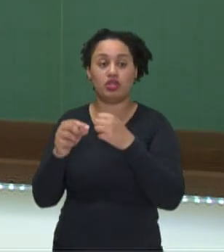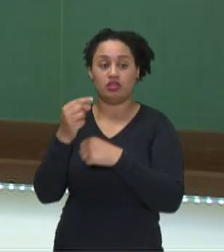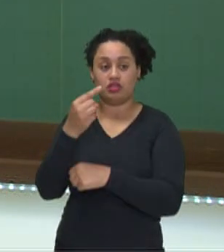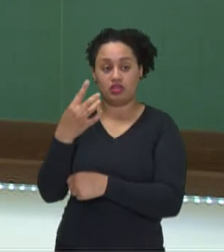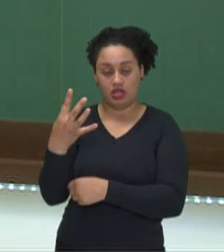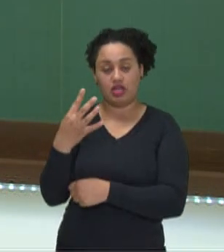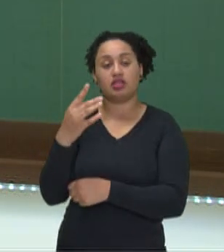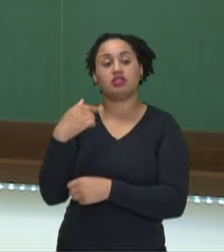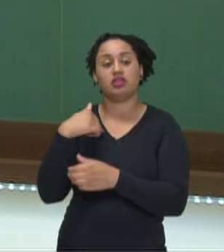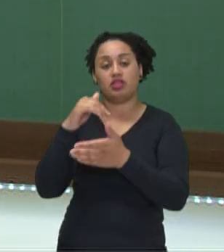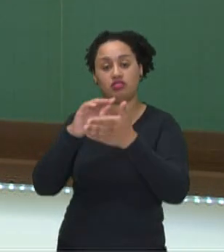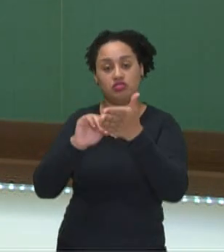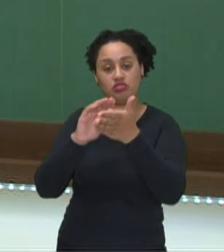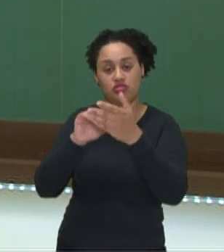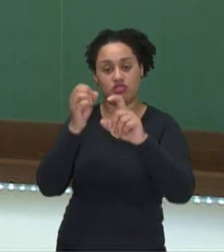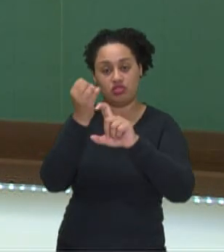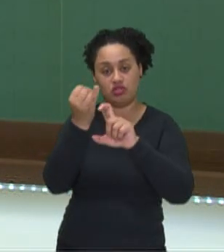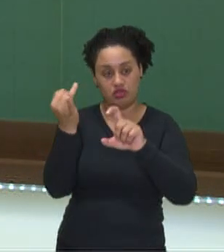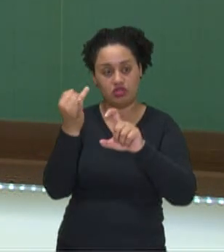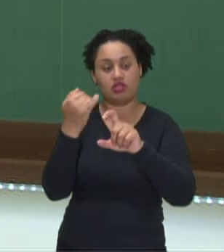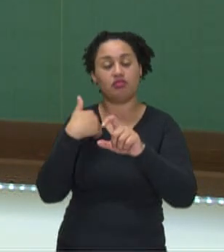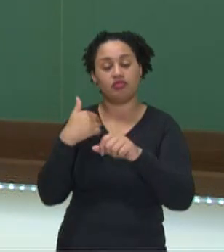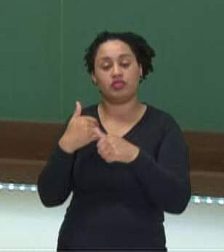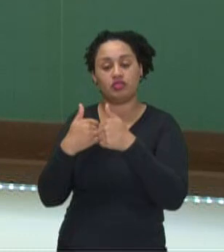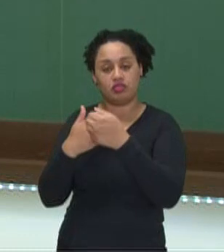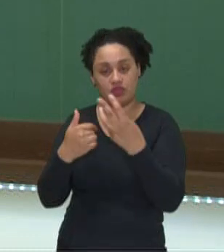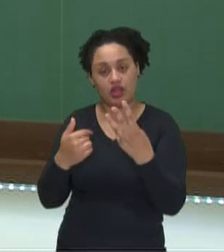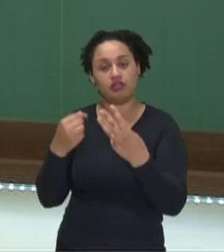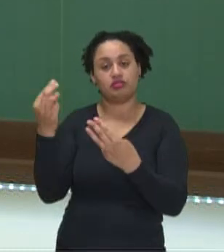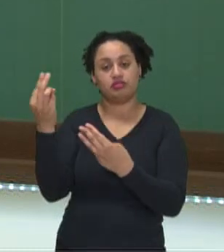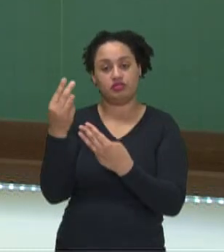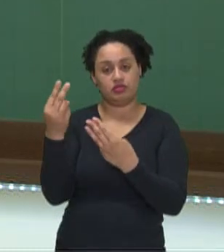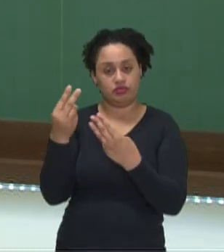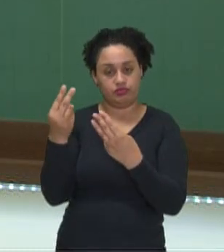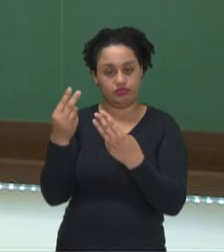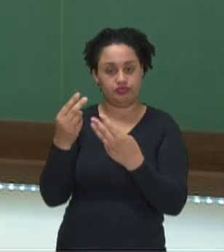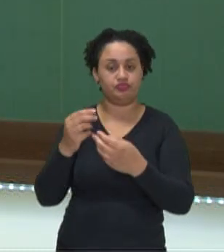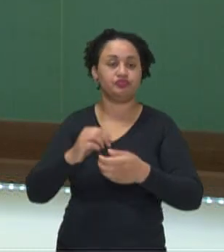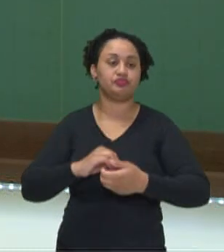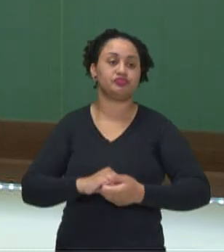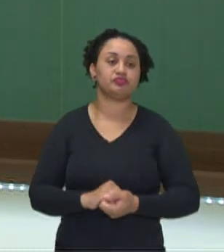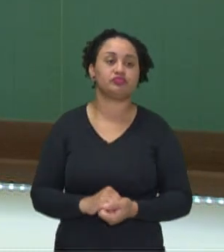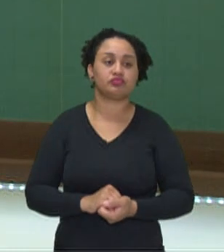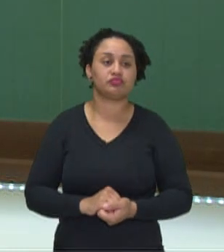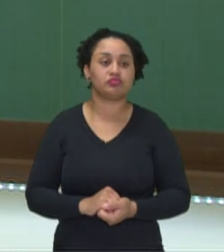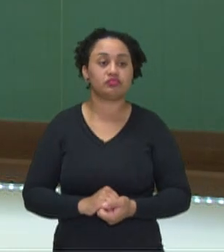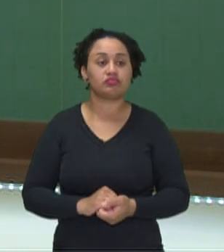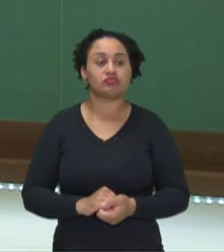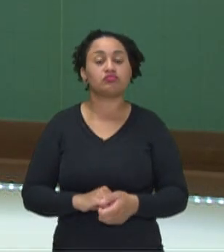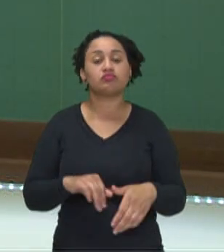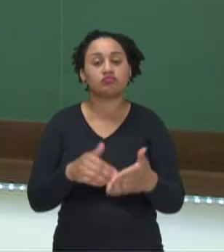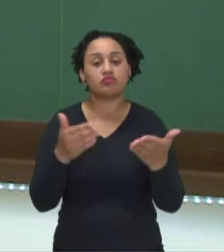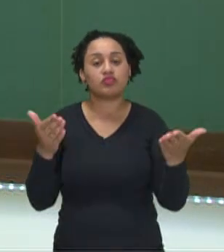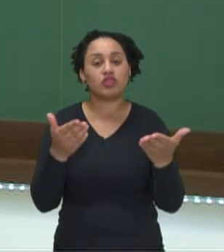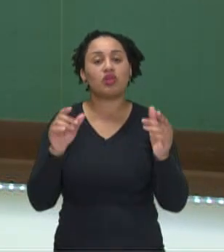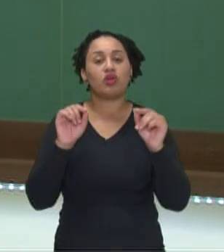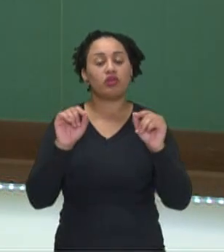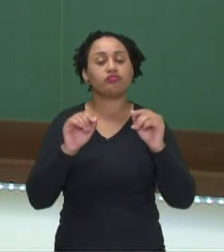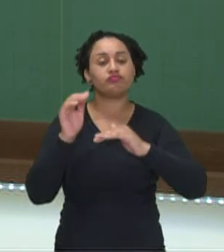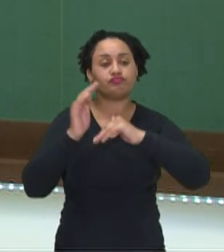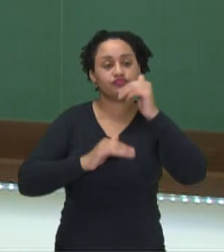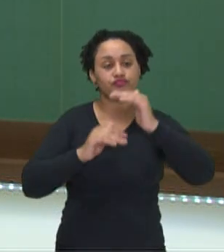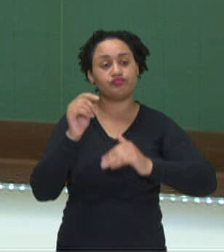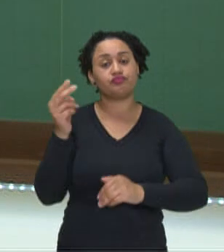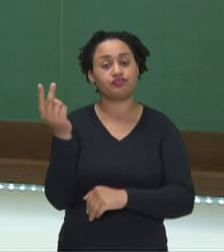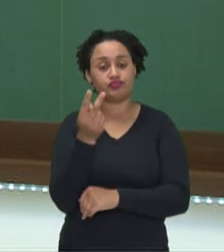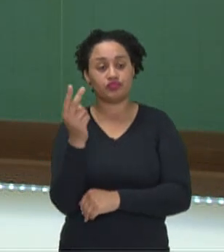subtraio os expoentes. 13 elevado à segunda potência, ok? Então, vamos lá. No